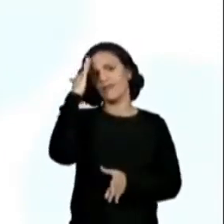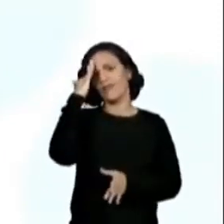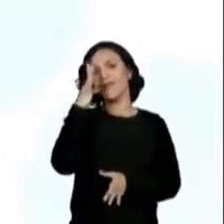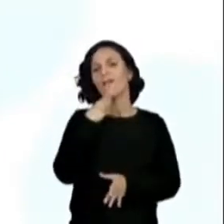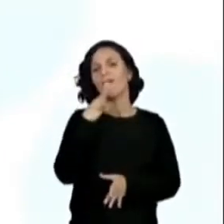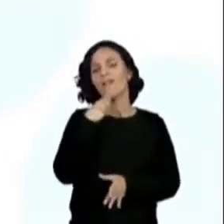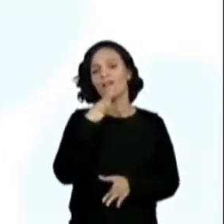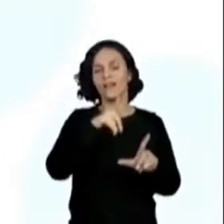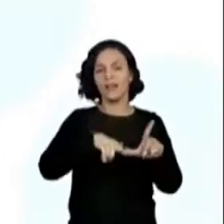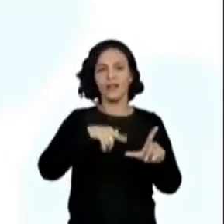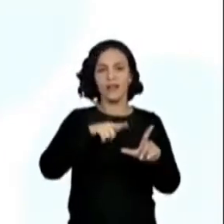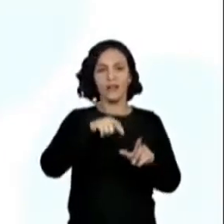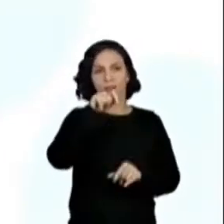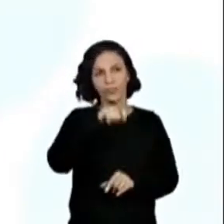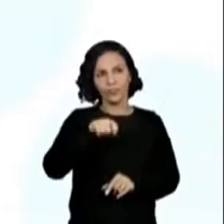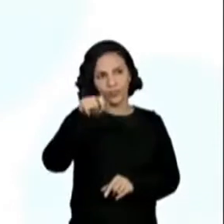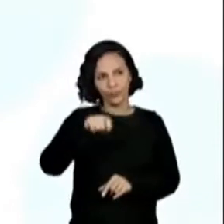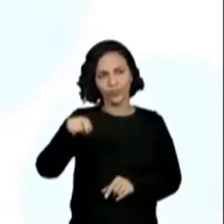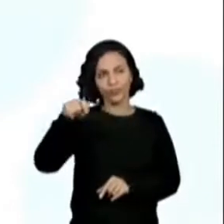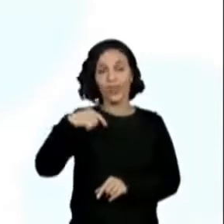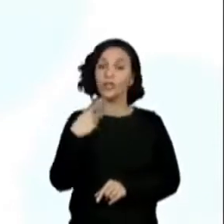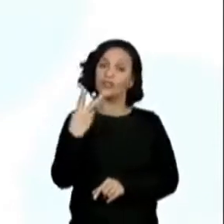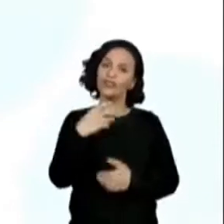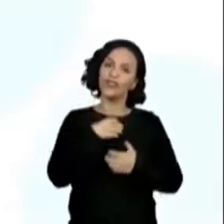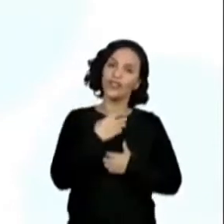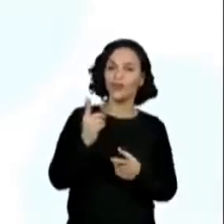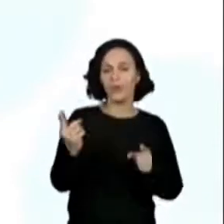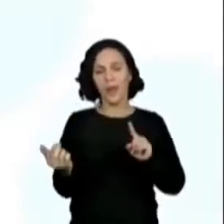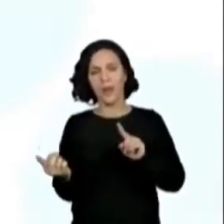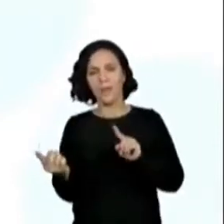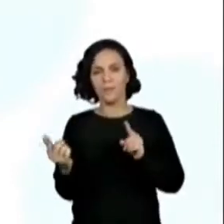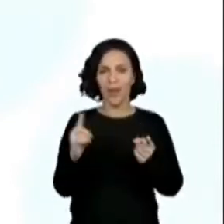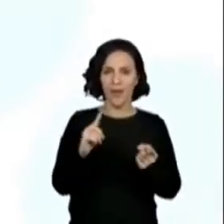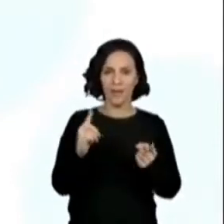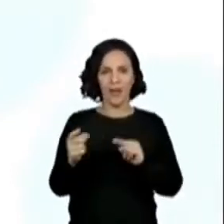é? Mas eu vou dos dois jeitos para